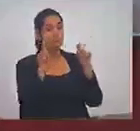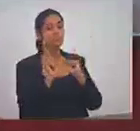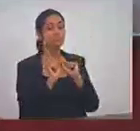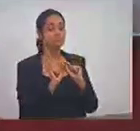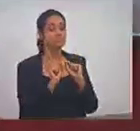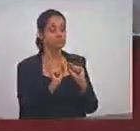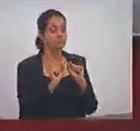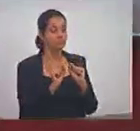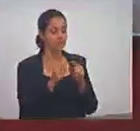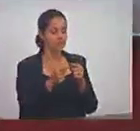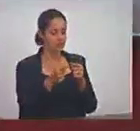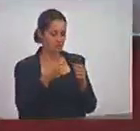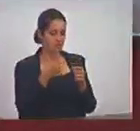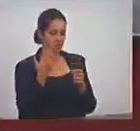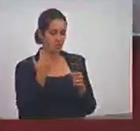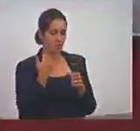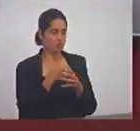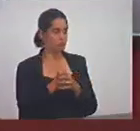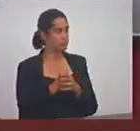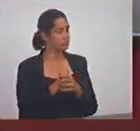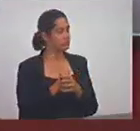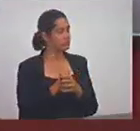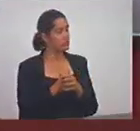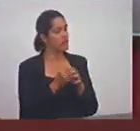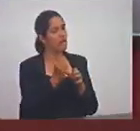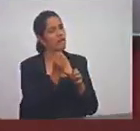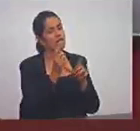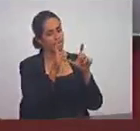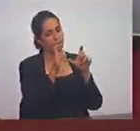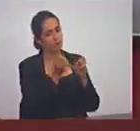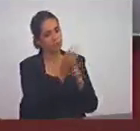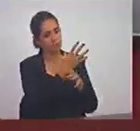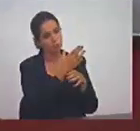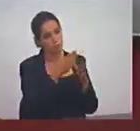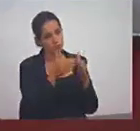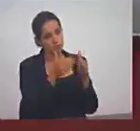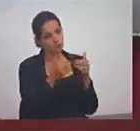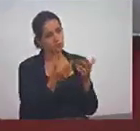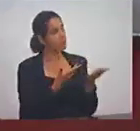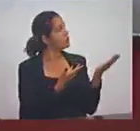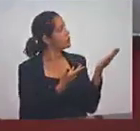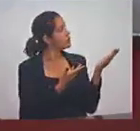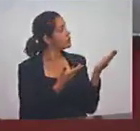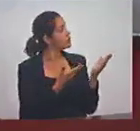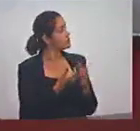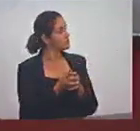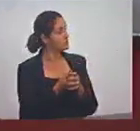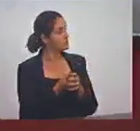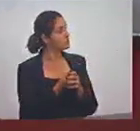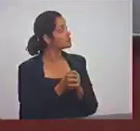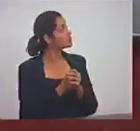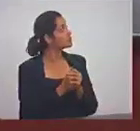tratado nesse final de semana. Gostaria que o Thiago também colocasse as fotos, Thiago. Lá da Avenida Vicente